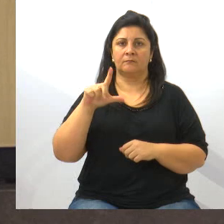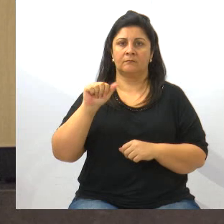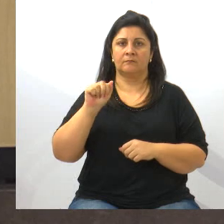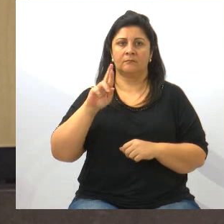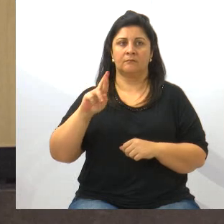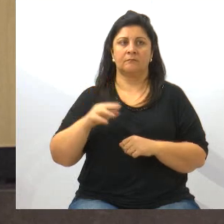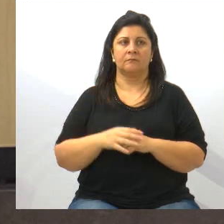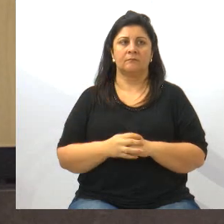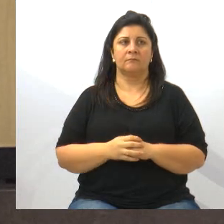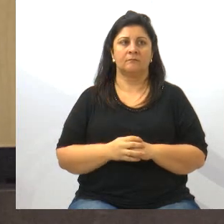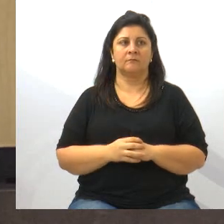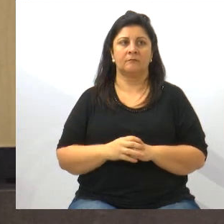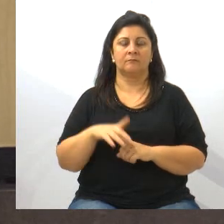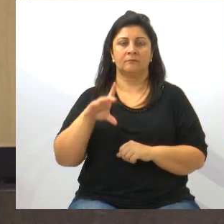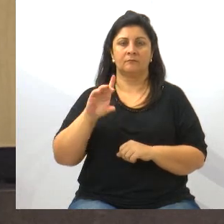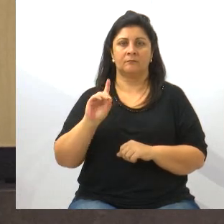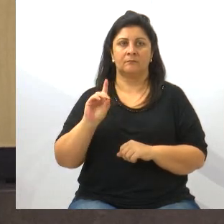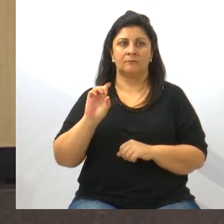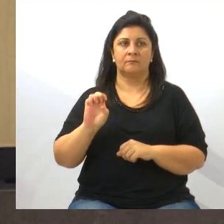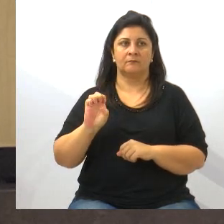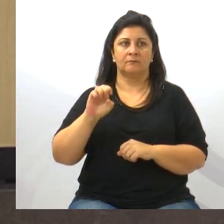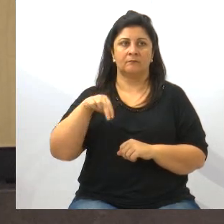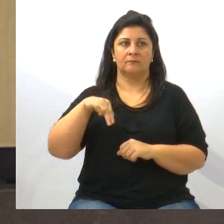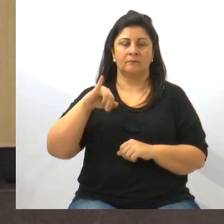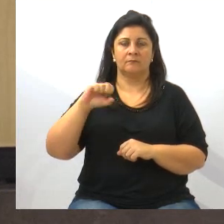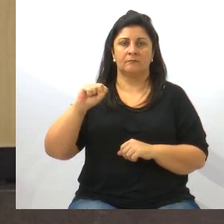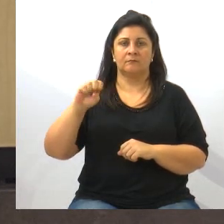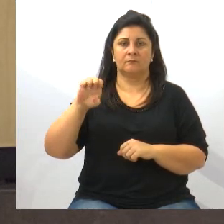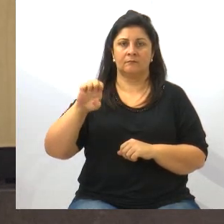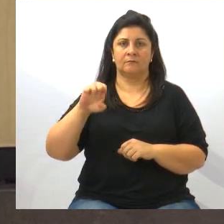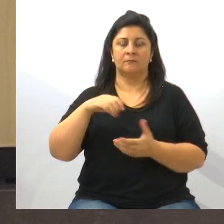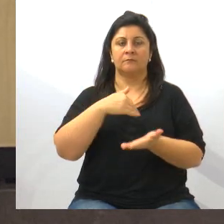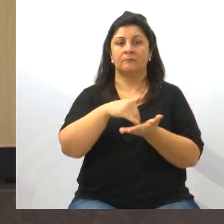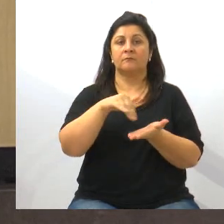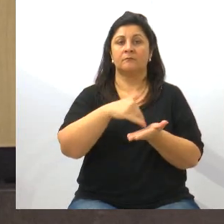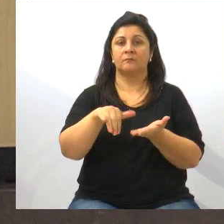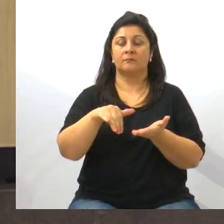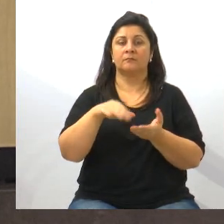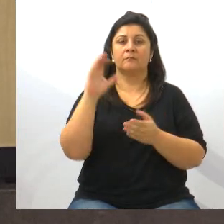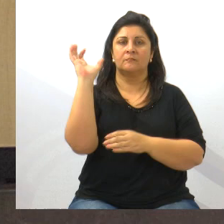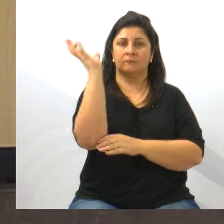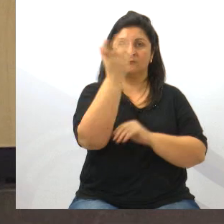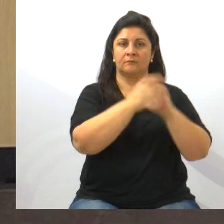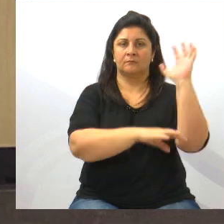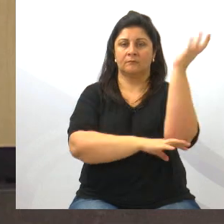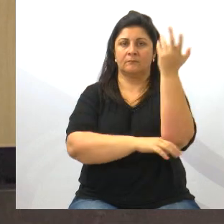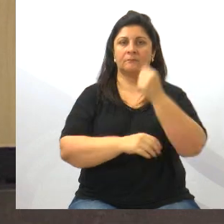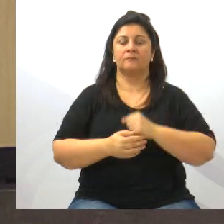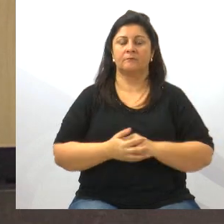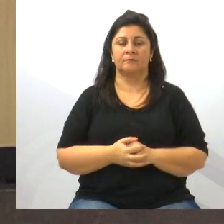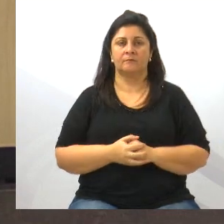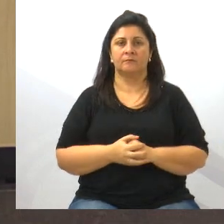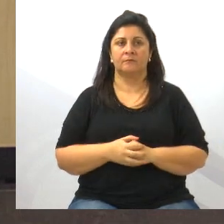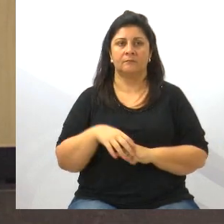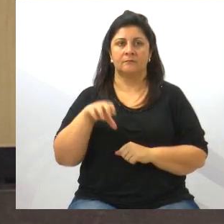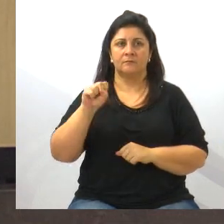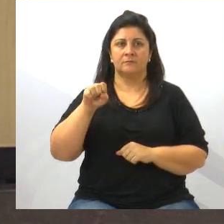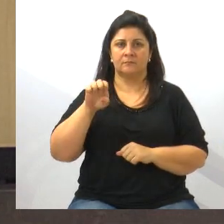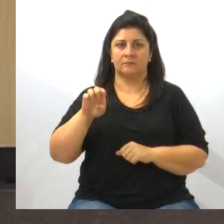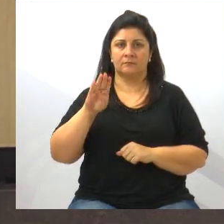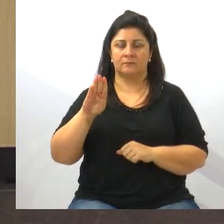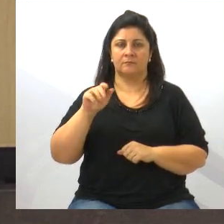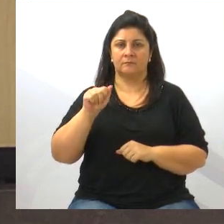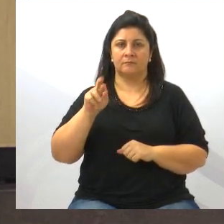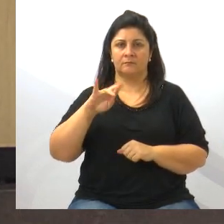Denise Cubas Moraes Prado, diretora-geral da Secretaria de Meio Ambiente, Sebastião Carlos de Moraes, diretor-geral da